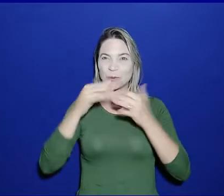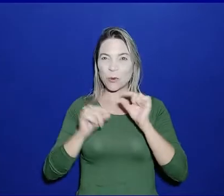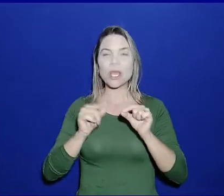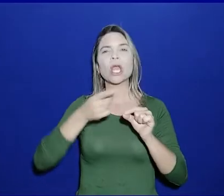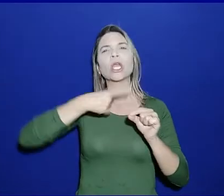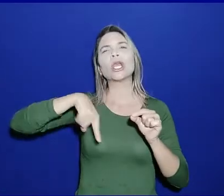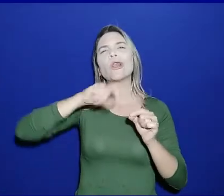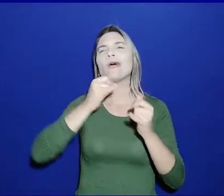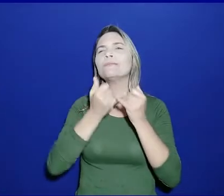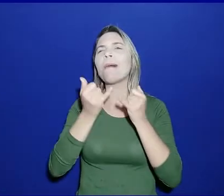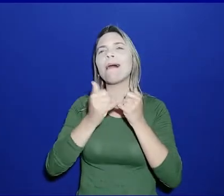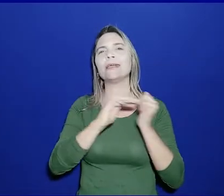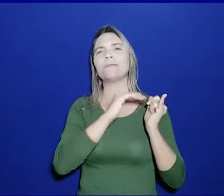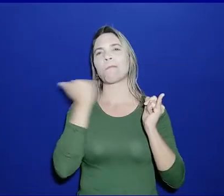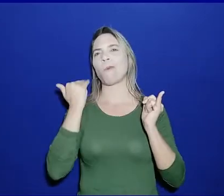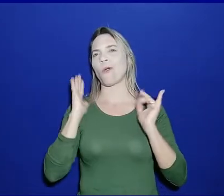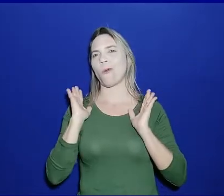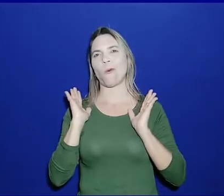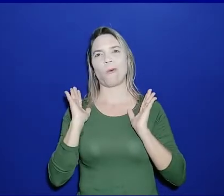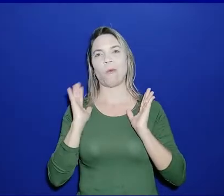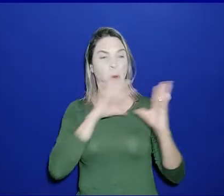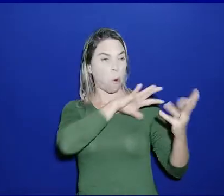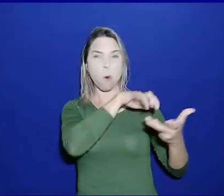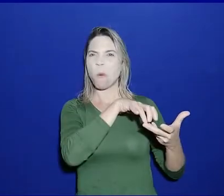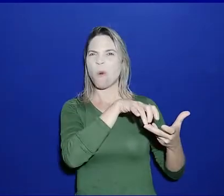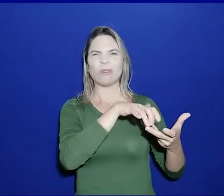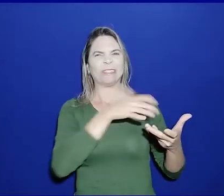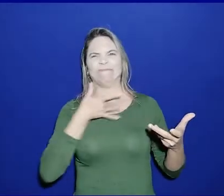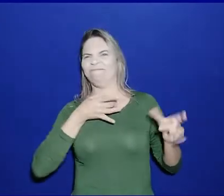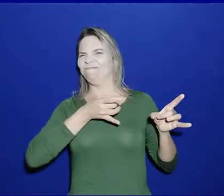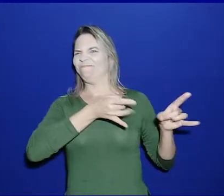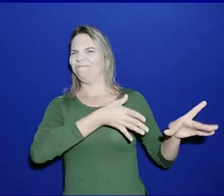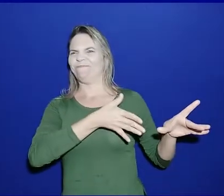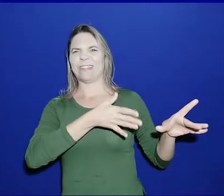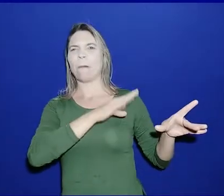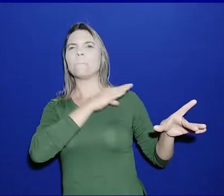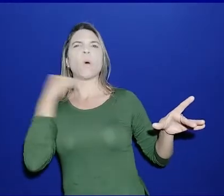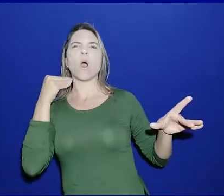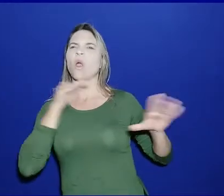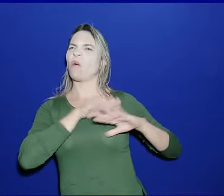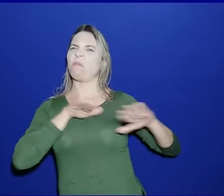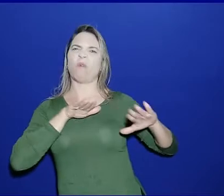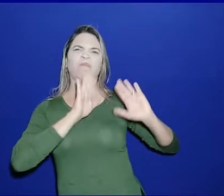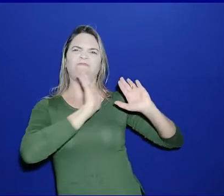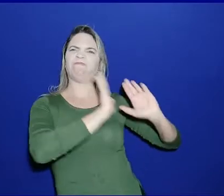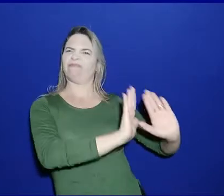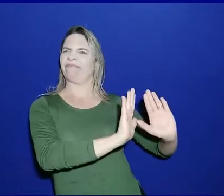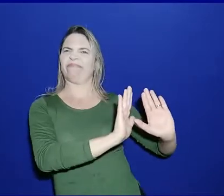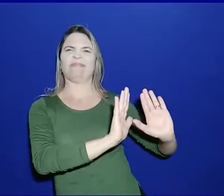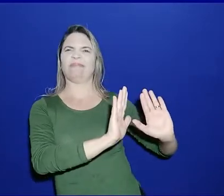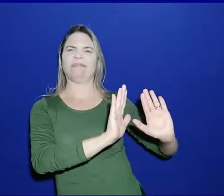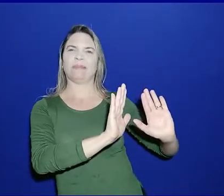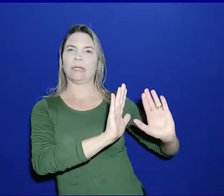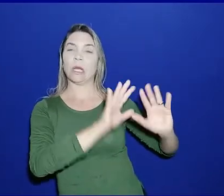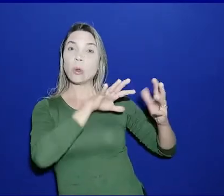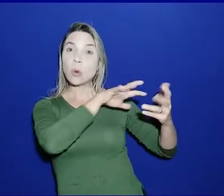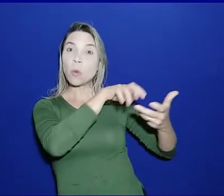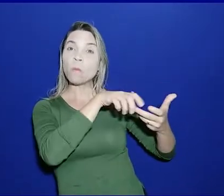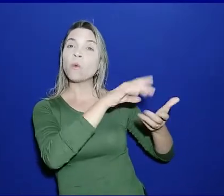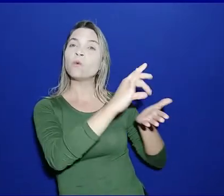que já morremos com Cristo? Esse mundo nos odeia, porque nós morremos para este